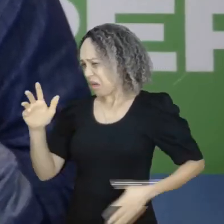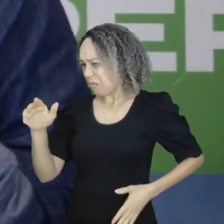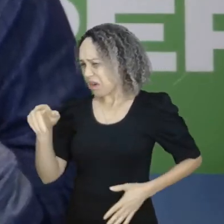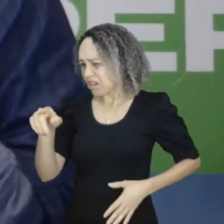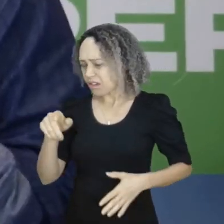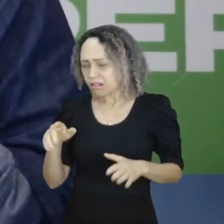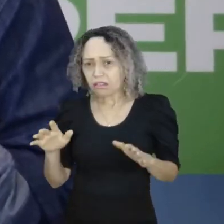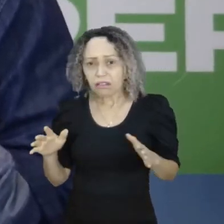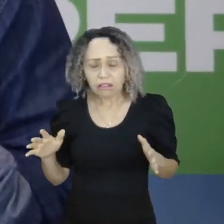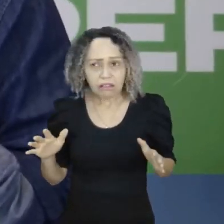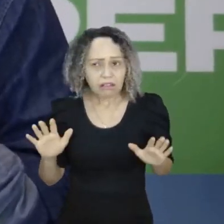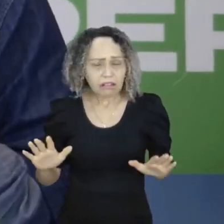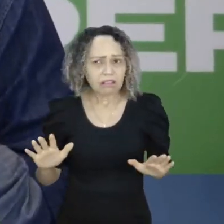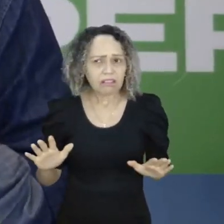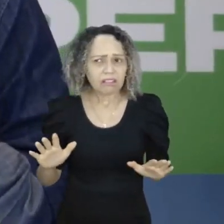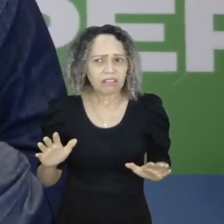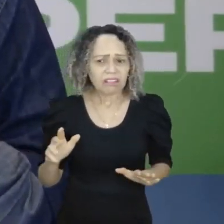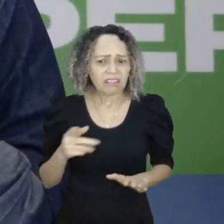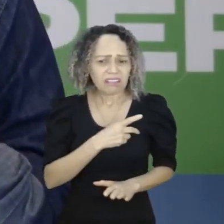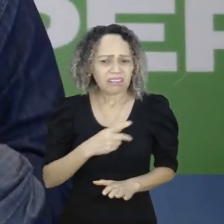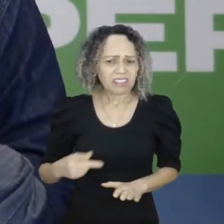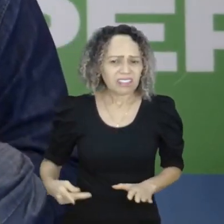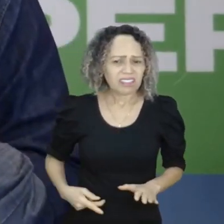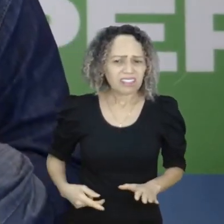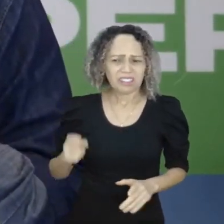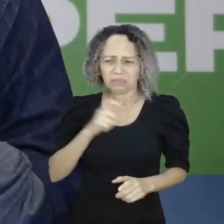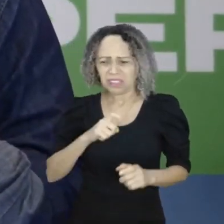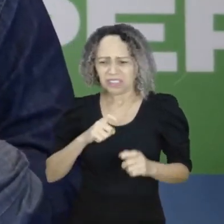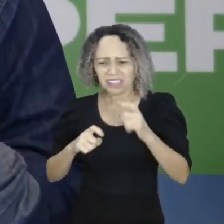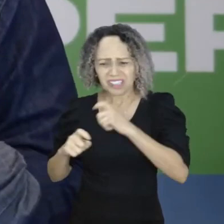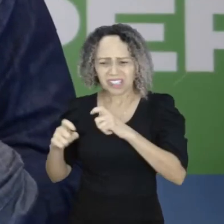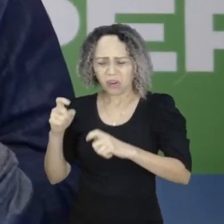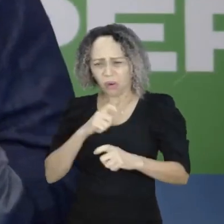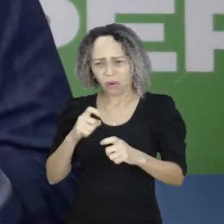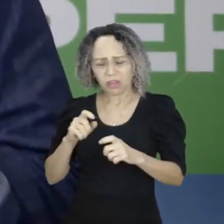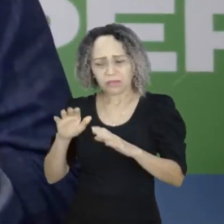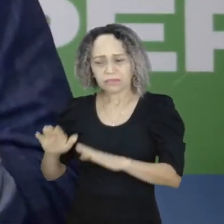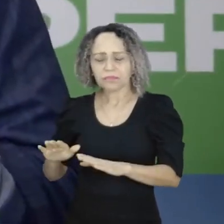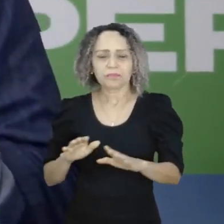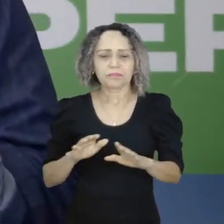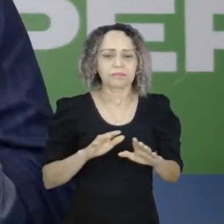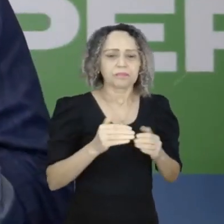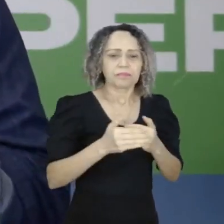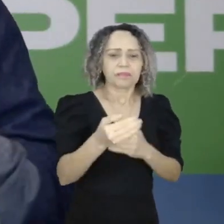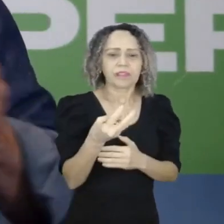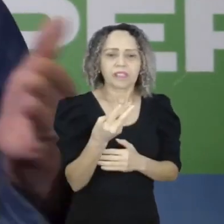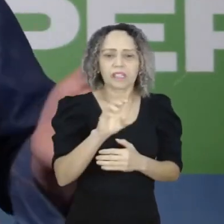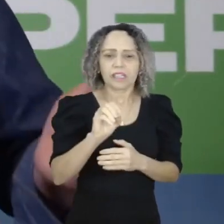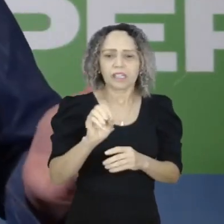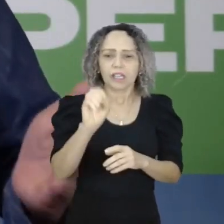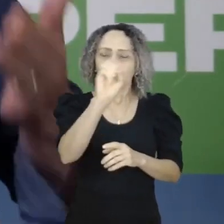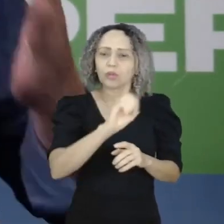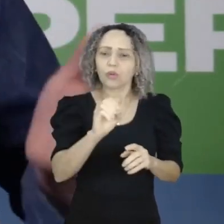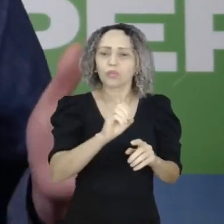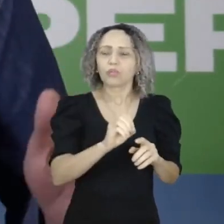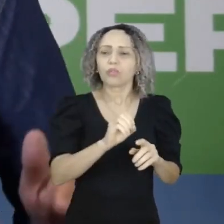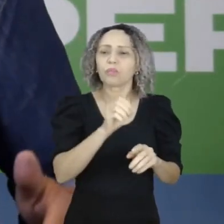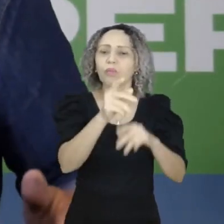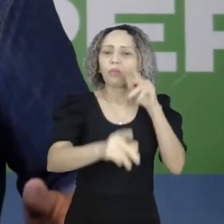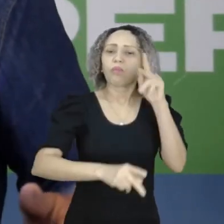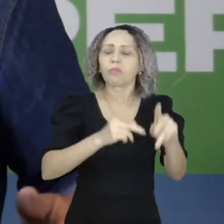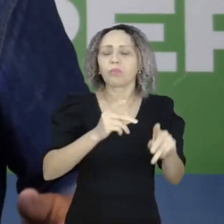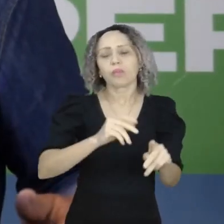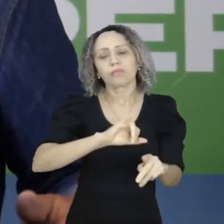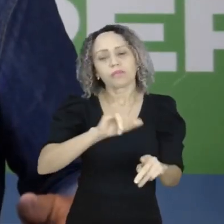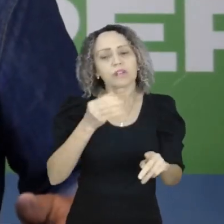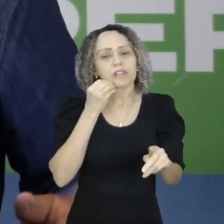controle. Ou seja, a sociedade tem uma chance agora, no dia 30 de outubro, que é tentar restabelecer a